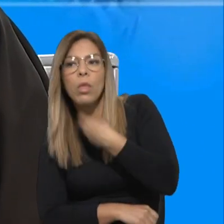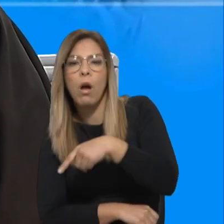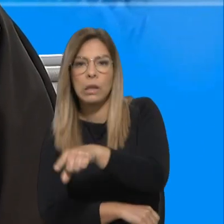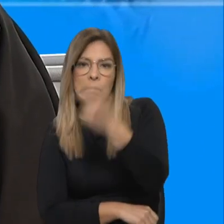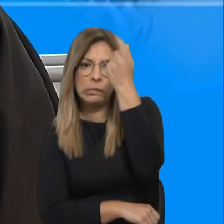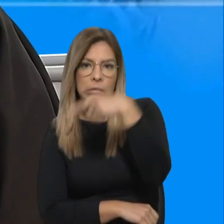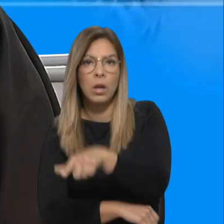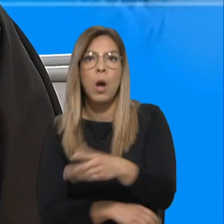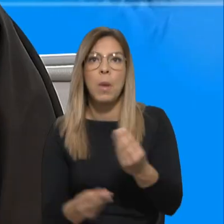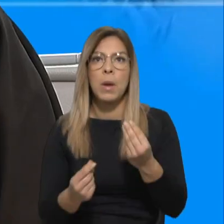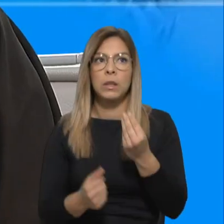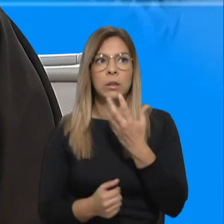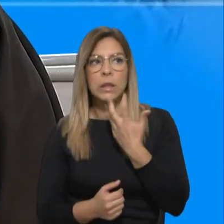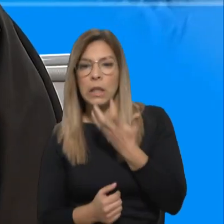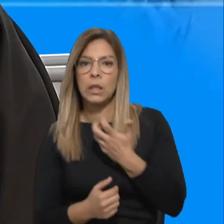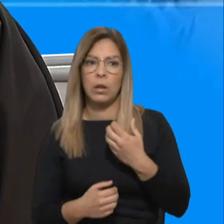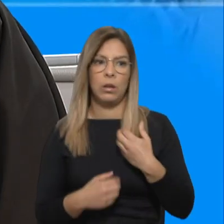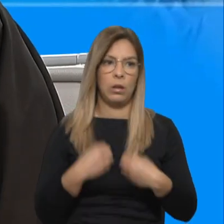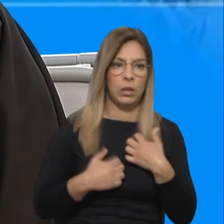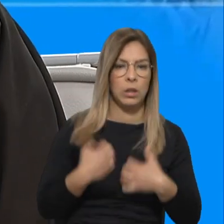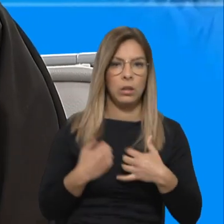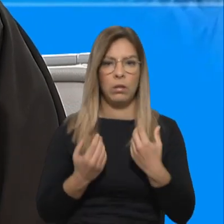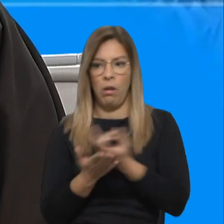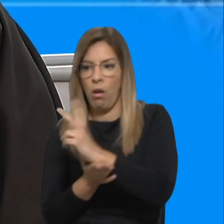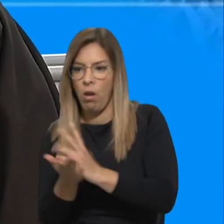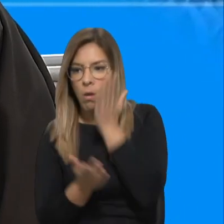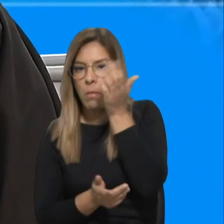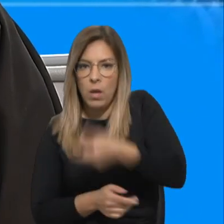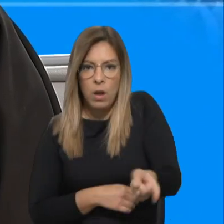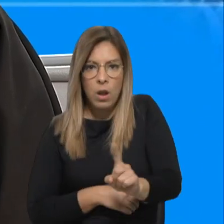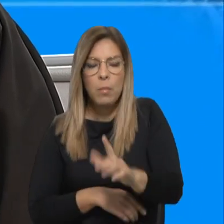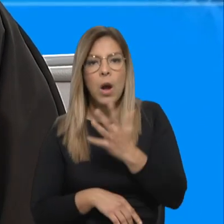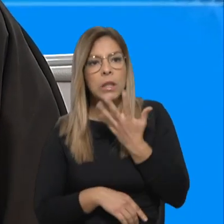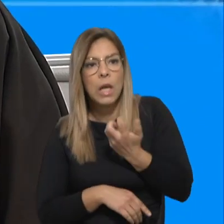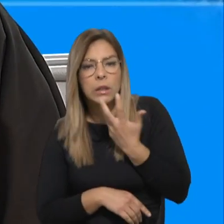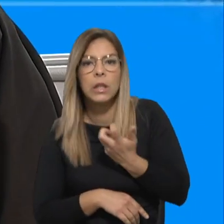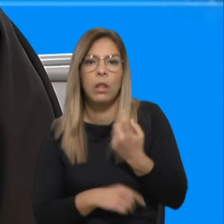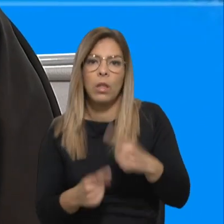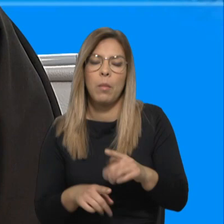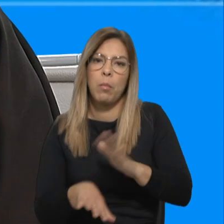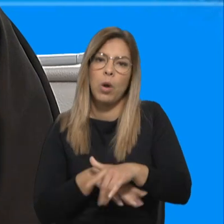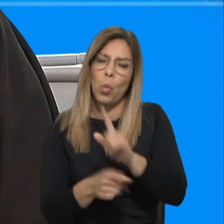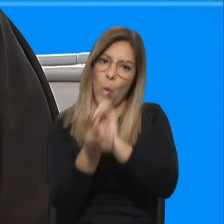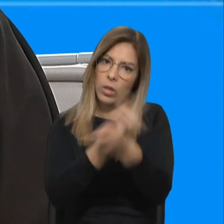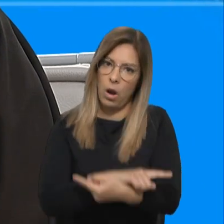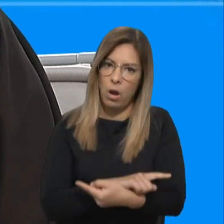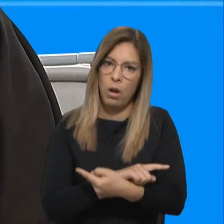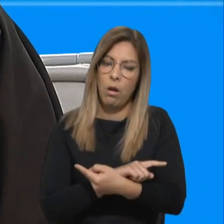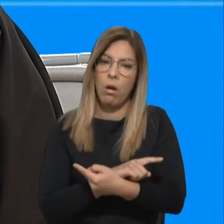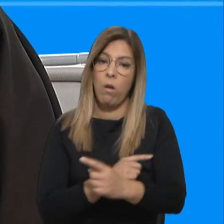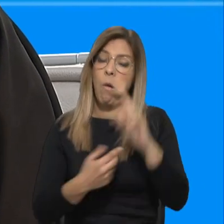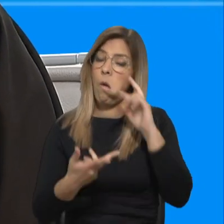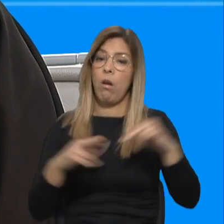pessoas ansiosas, preocupadas, sem dormir, fruto de alguma distorção na informação e na forma como